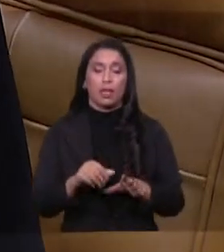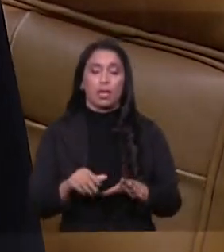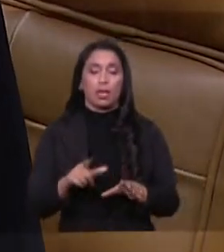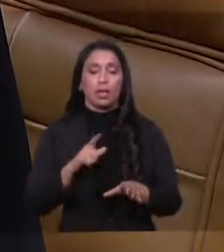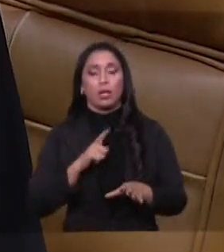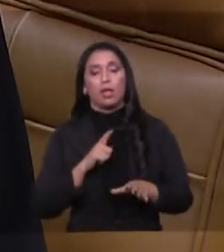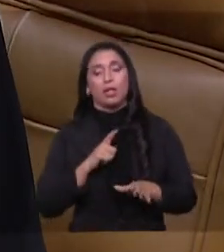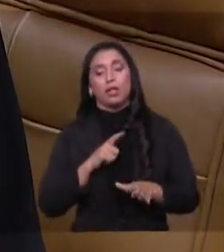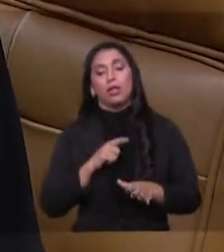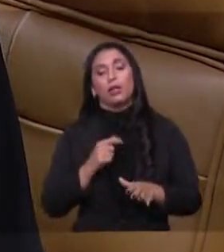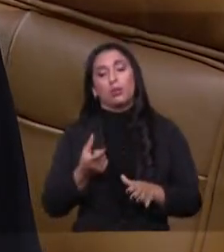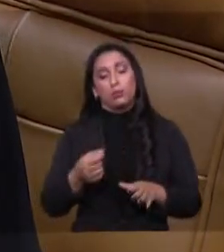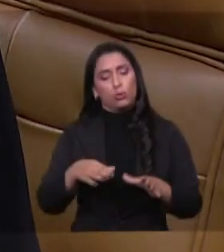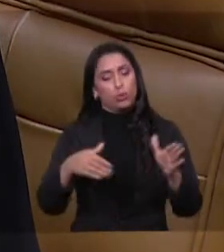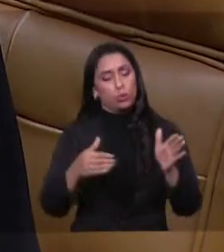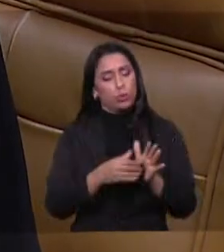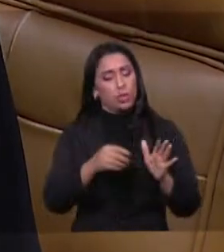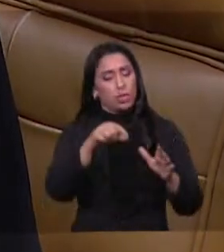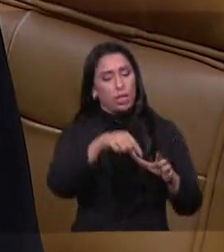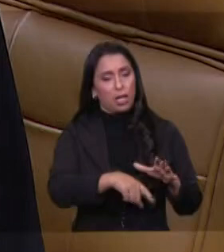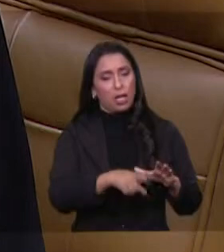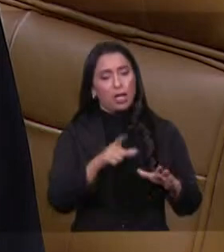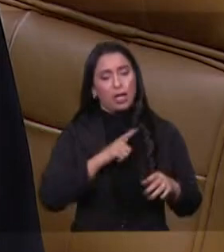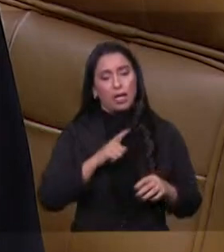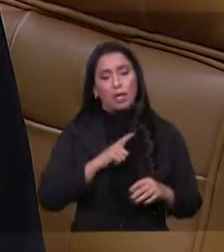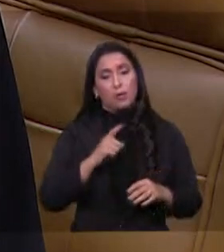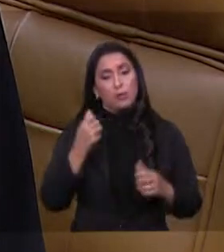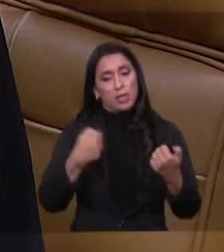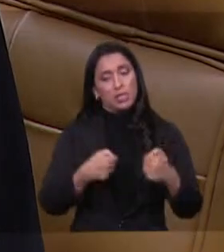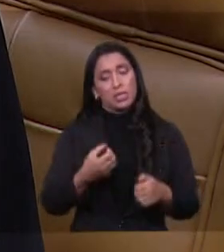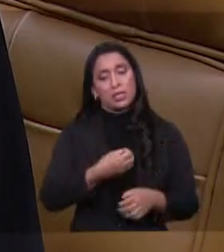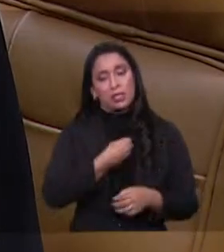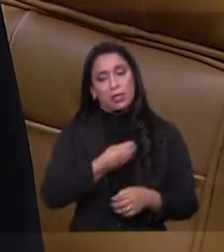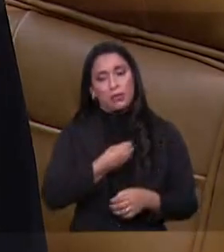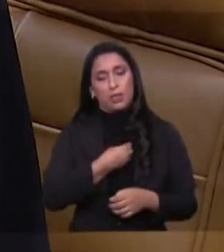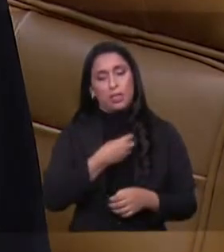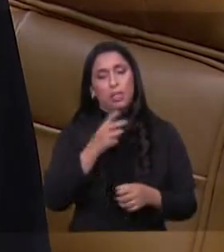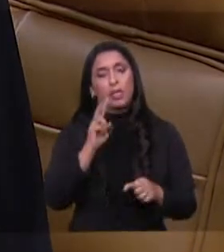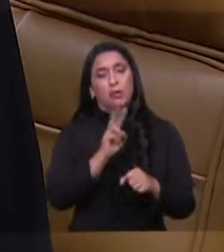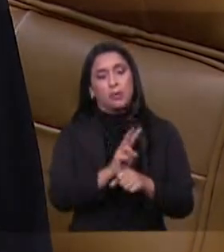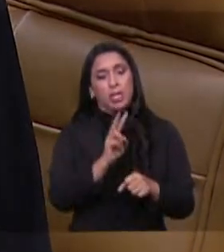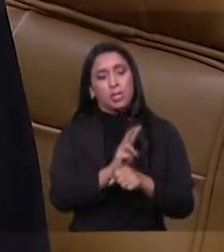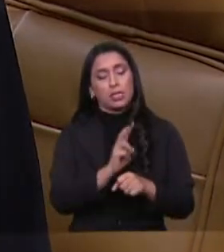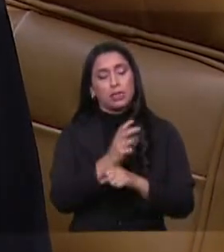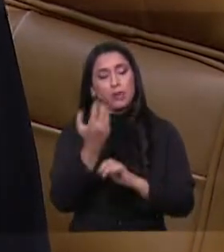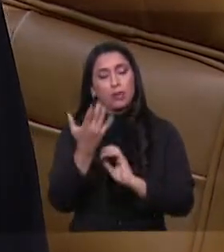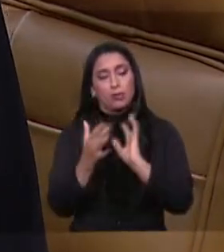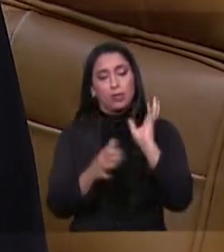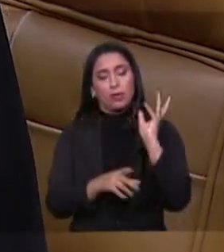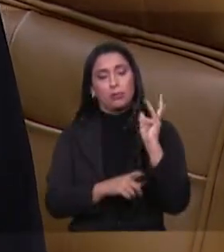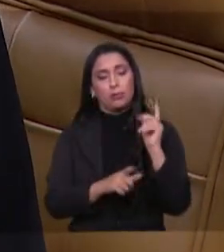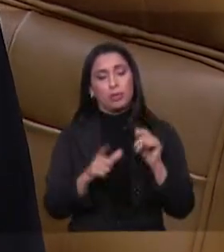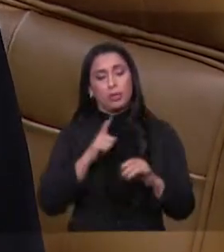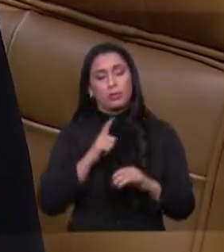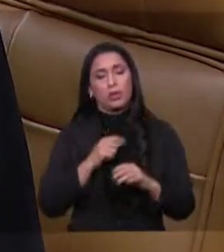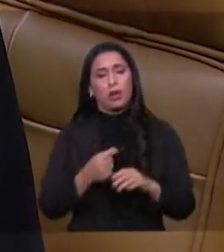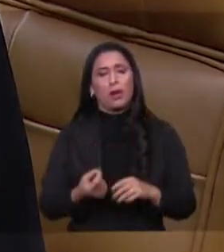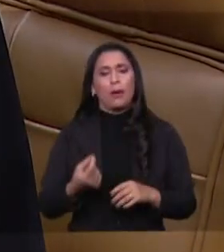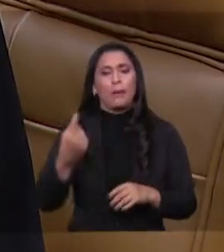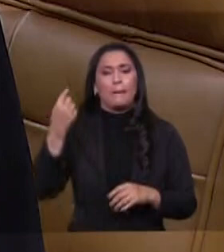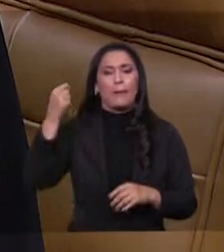territórios e recursos está no centro da sua existência. A preservação do meio ambiente, portanto, compõe os ensinamentos